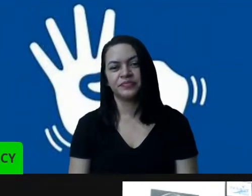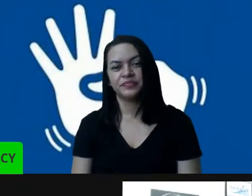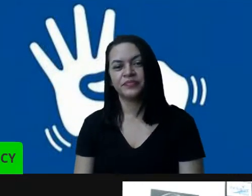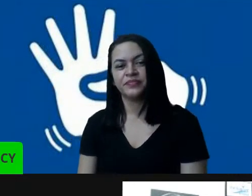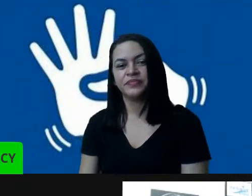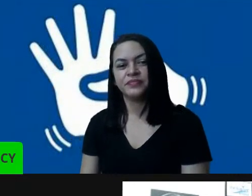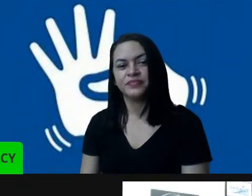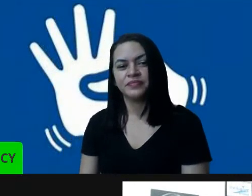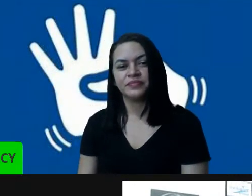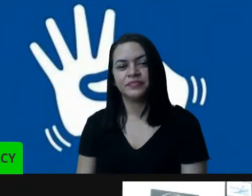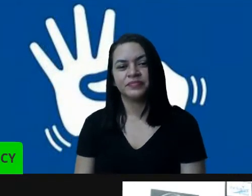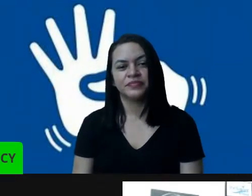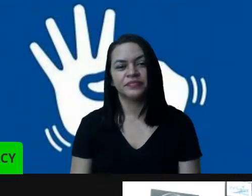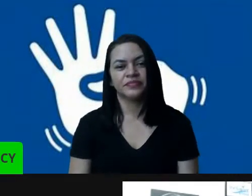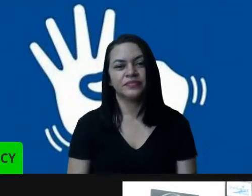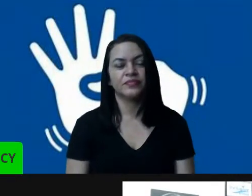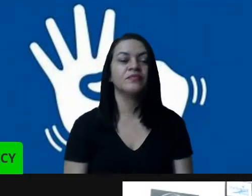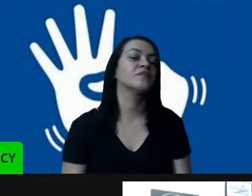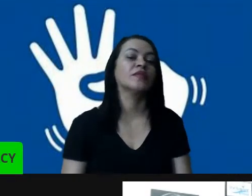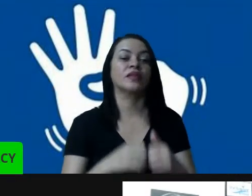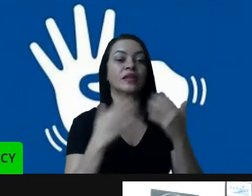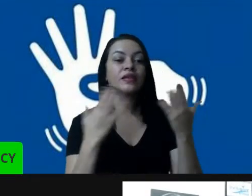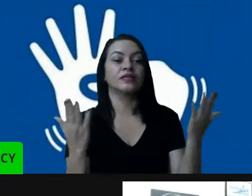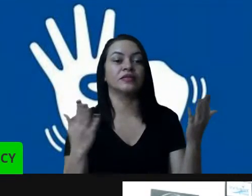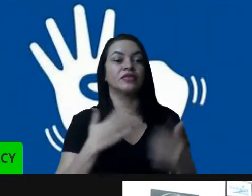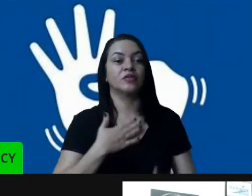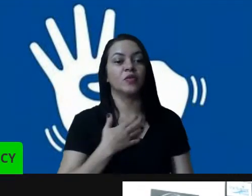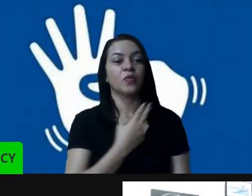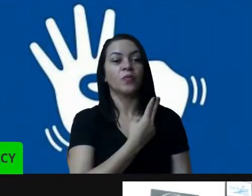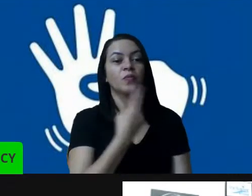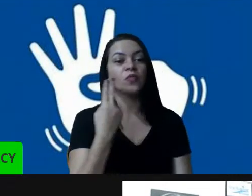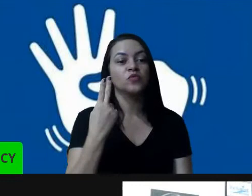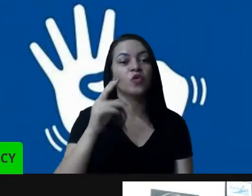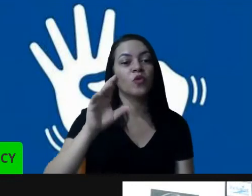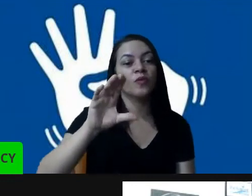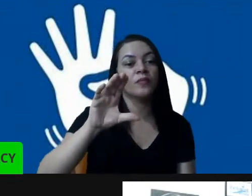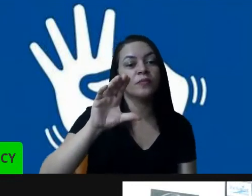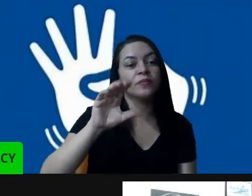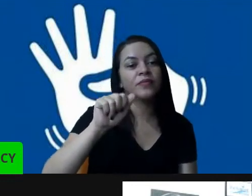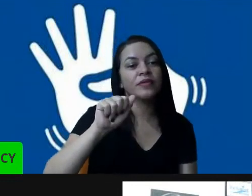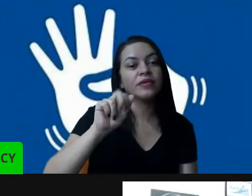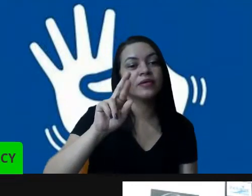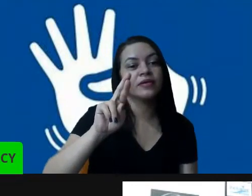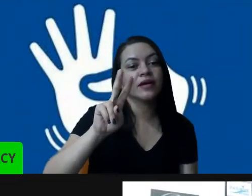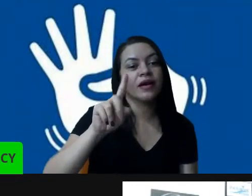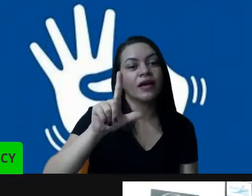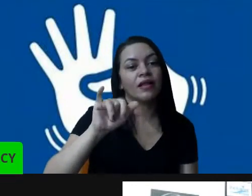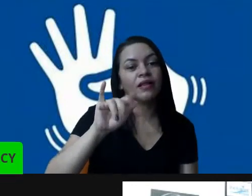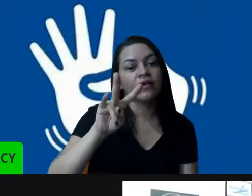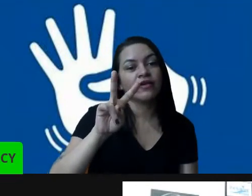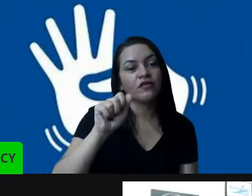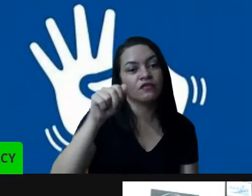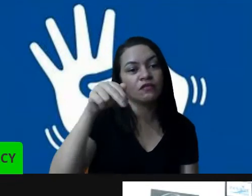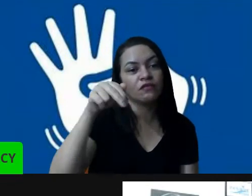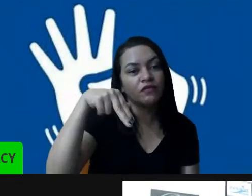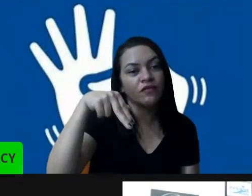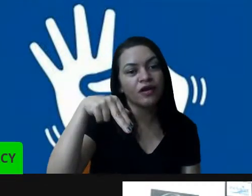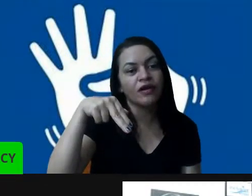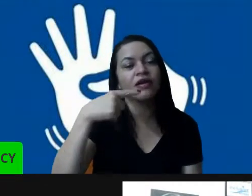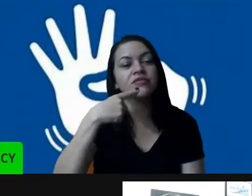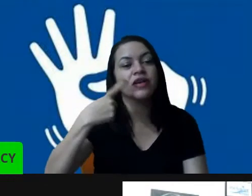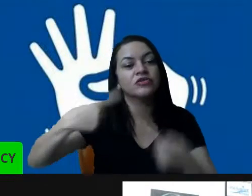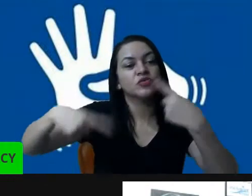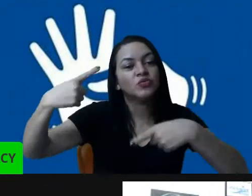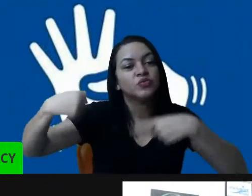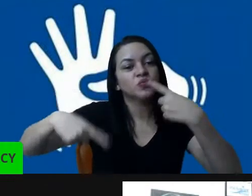Tá, segura um pouquinho. Então, eu sou o Carlos Ivan Braga, tá? Estou puxando essa live, essa discussão sobre acessibilidade comunicacional